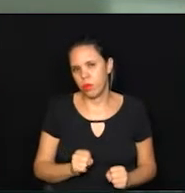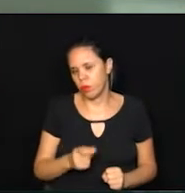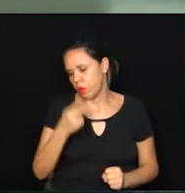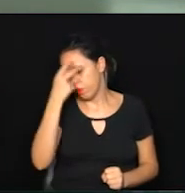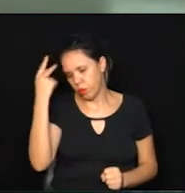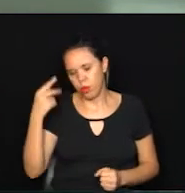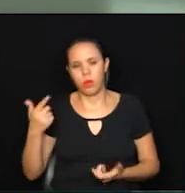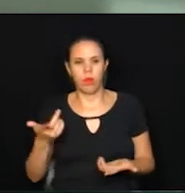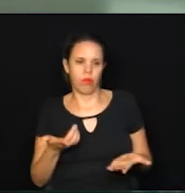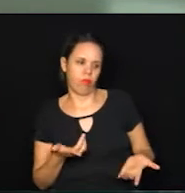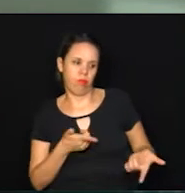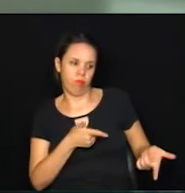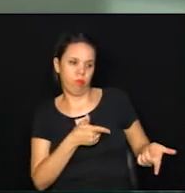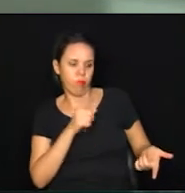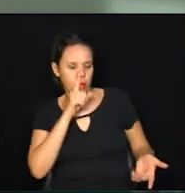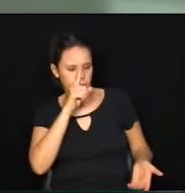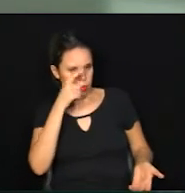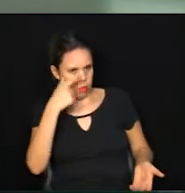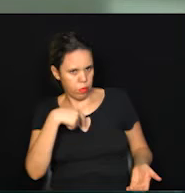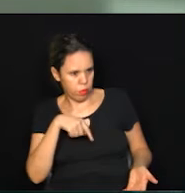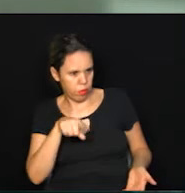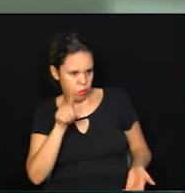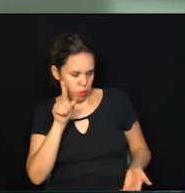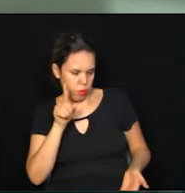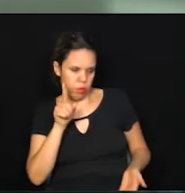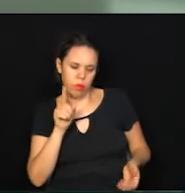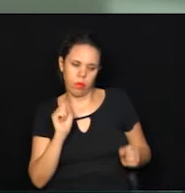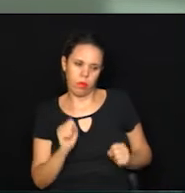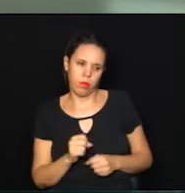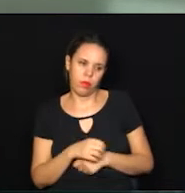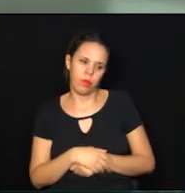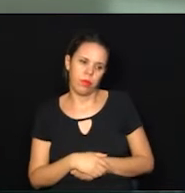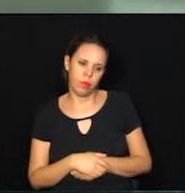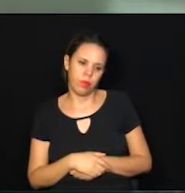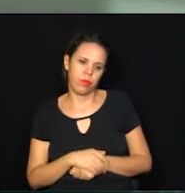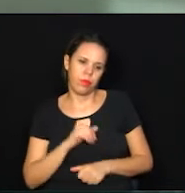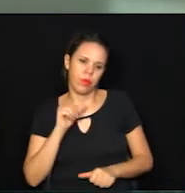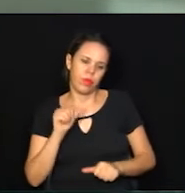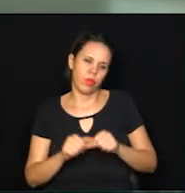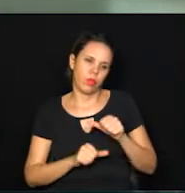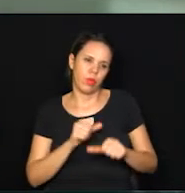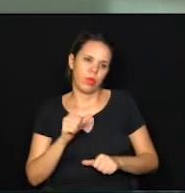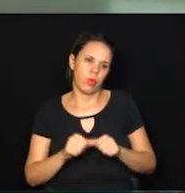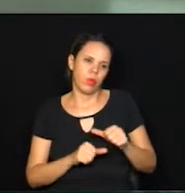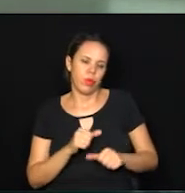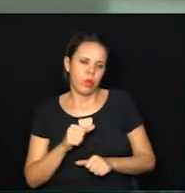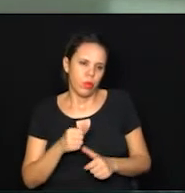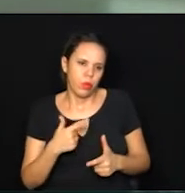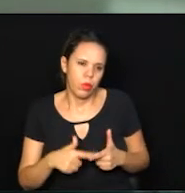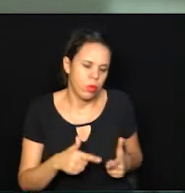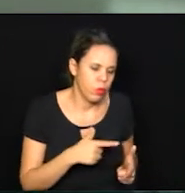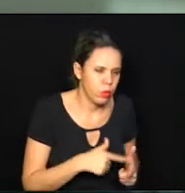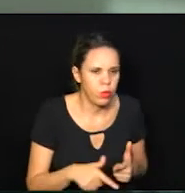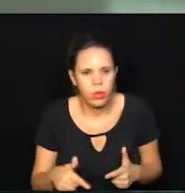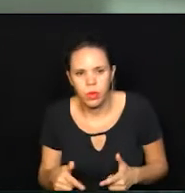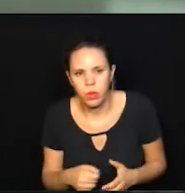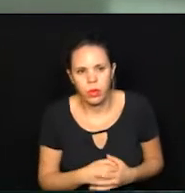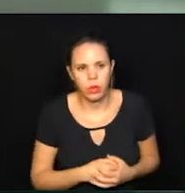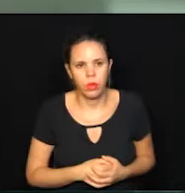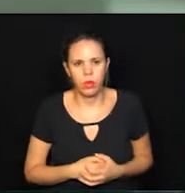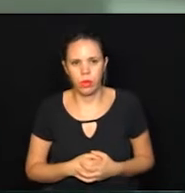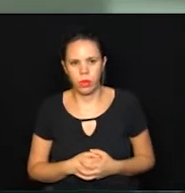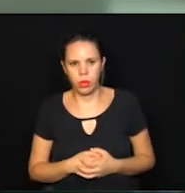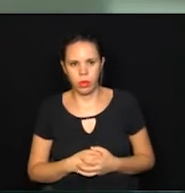ameaça. Então, você chega ao ponto que você vira uma ameaça, inclusive,